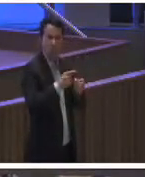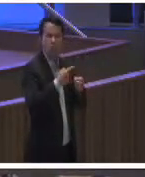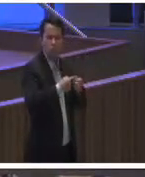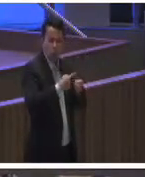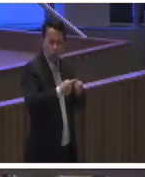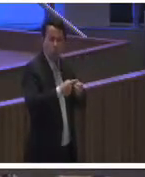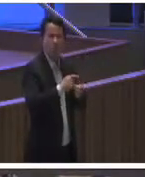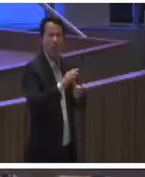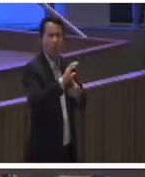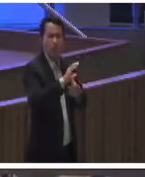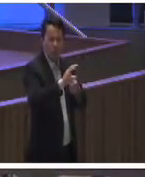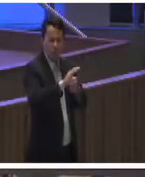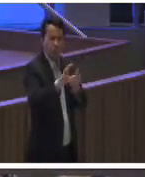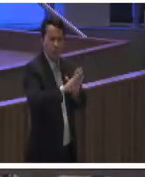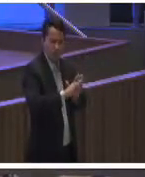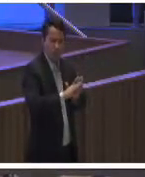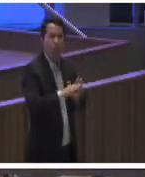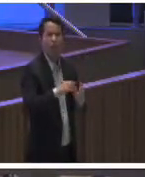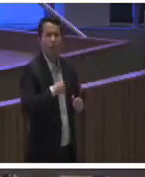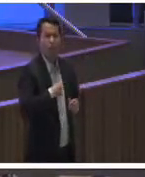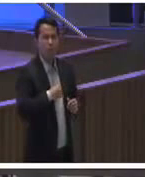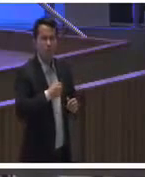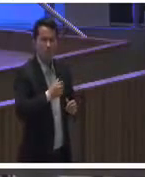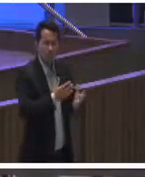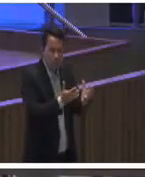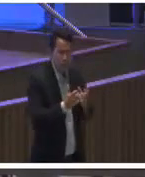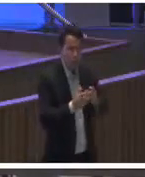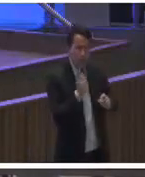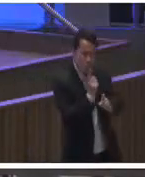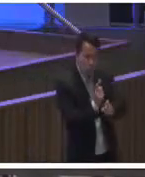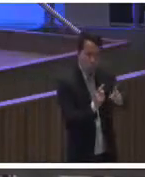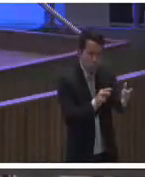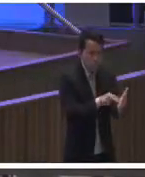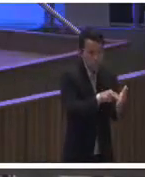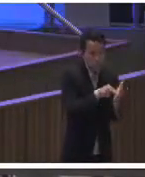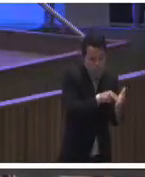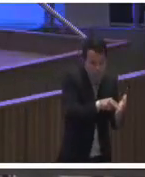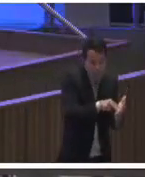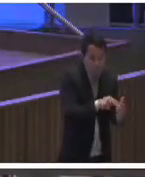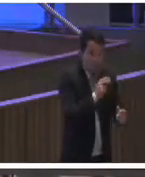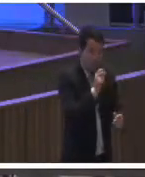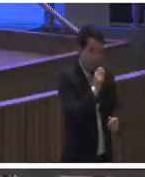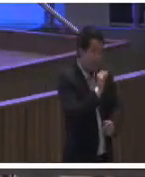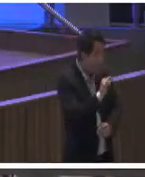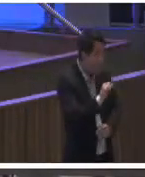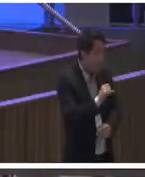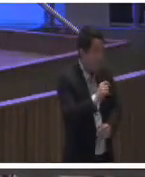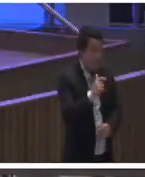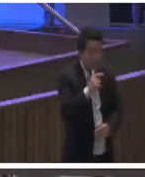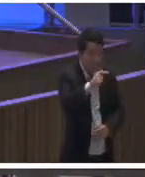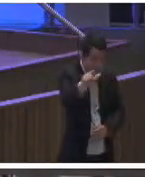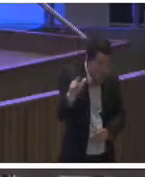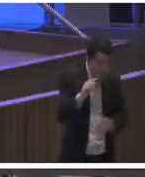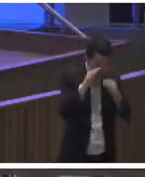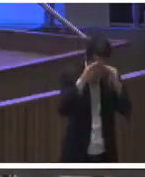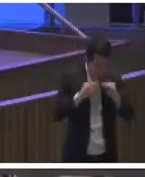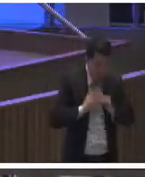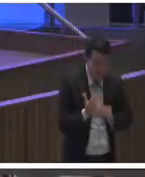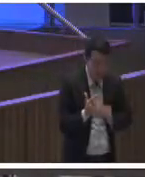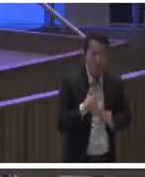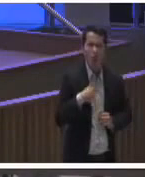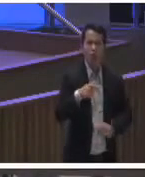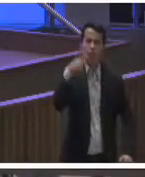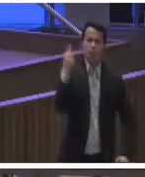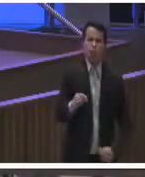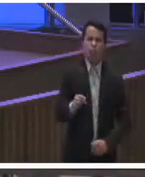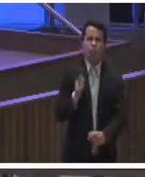para aqueles que sobrarem em desobediência, eu poder tomar as atitudes que precisam ser tomadas. E ele estava falando